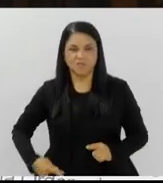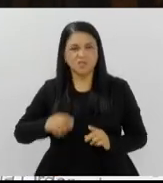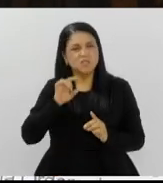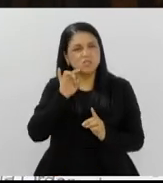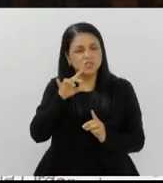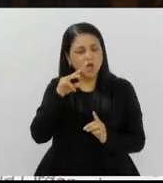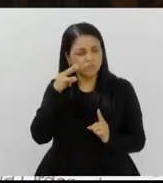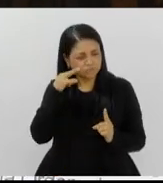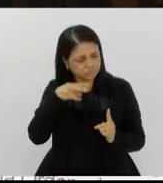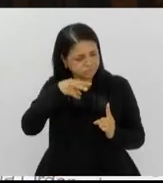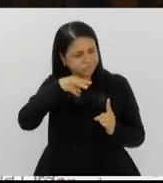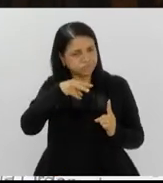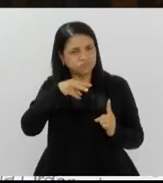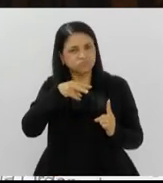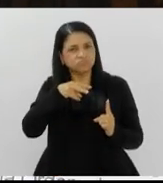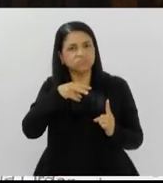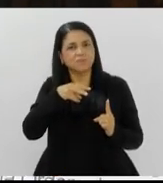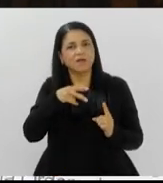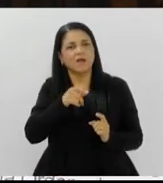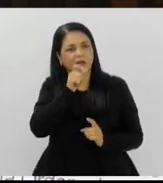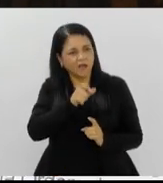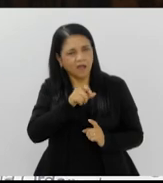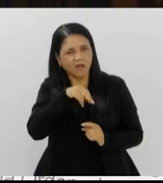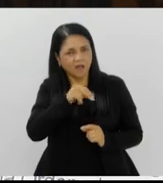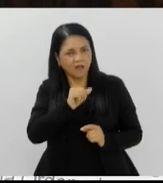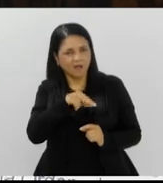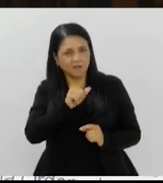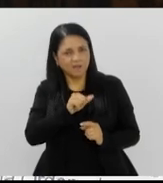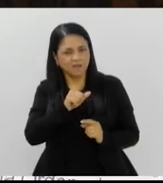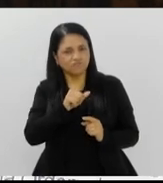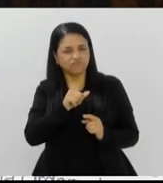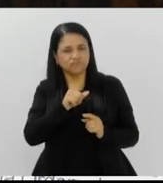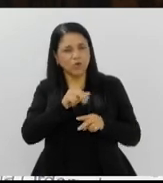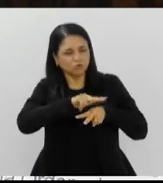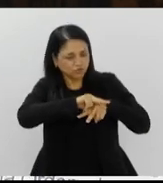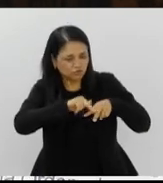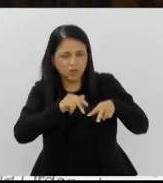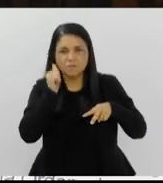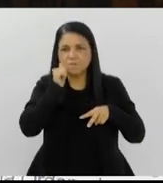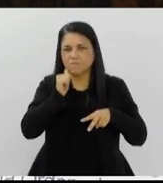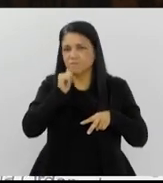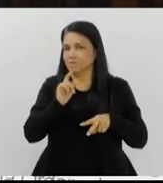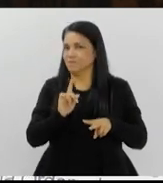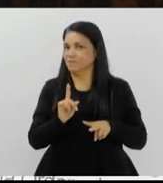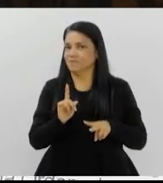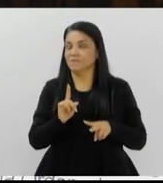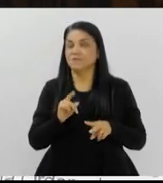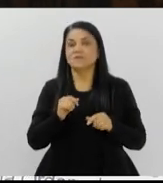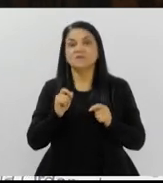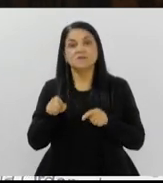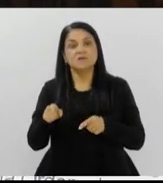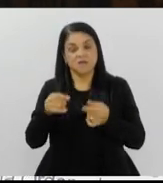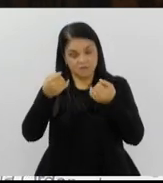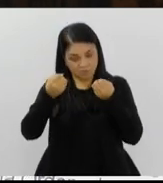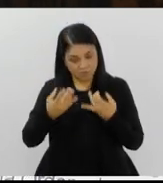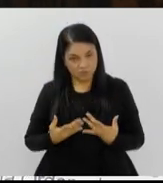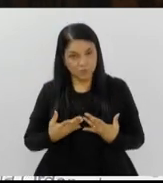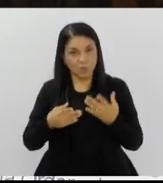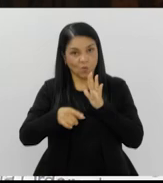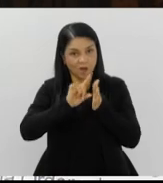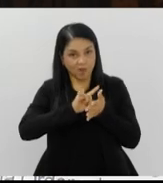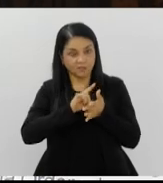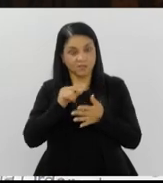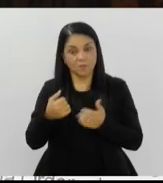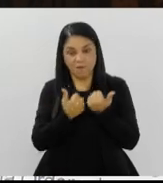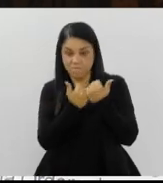somente isso na Ana, somente a questão relacionada ao gênero. Como aqui foi dito, a Ana é uma vice-presidente que